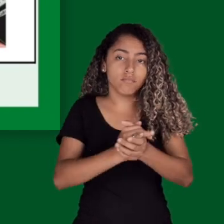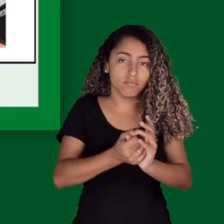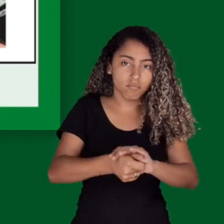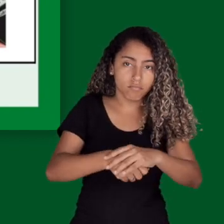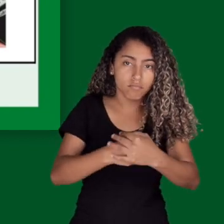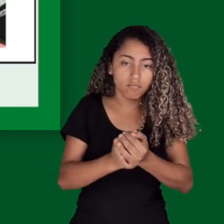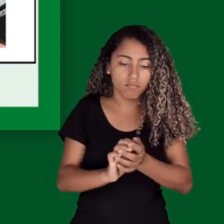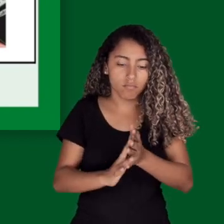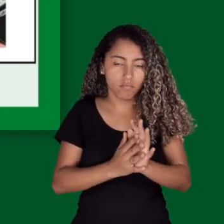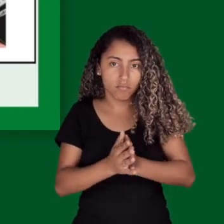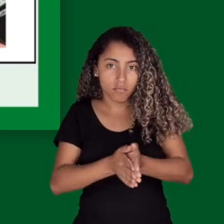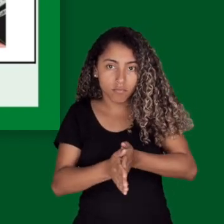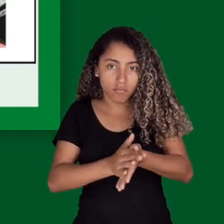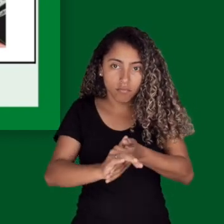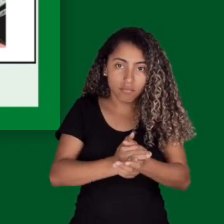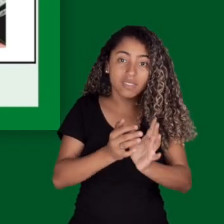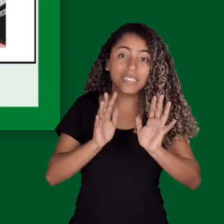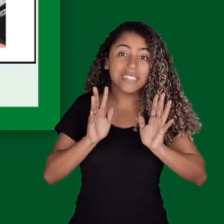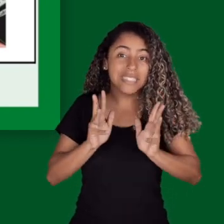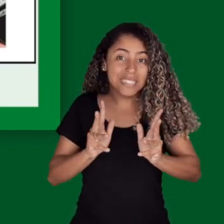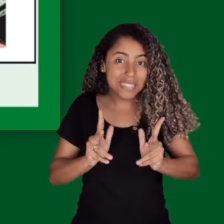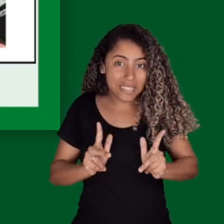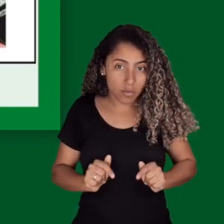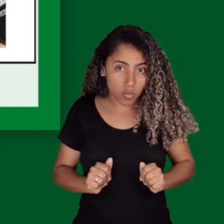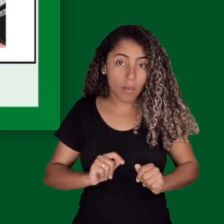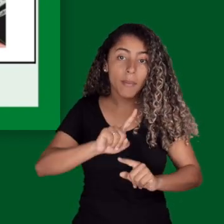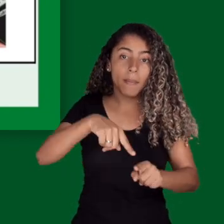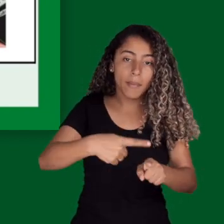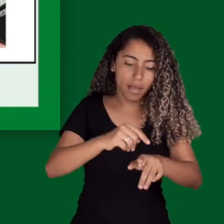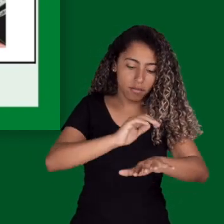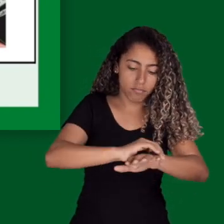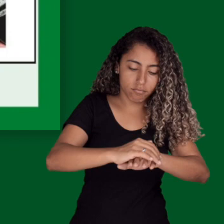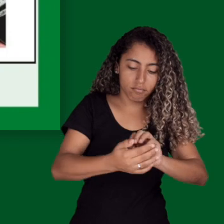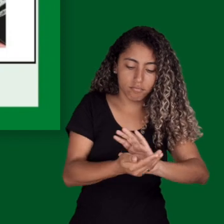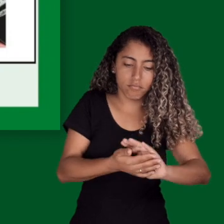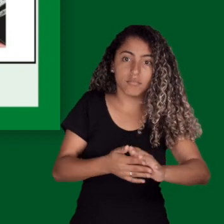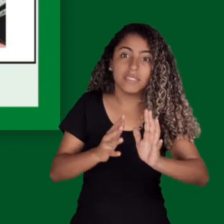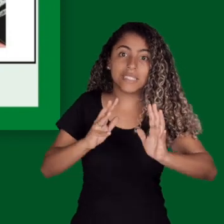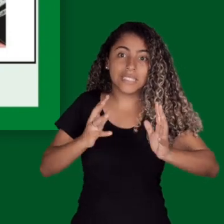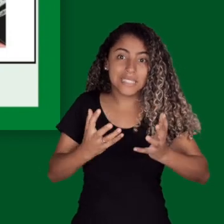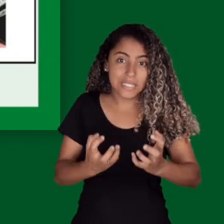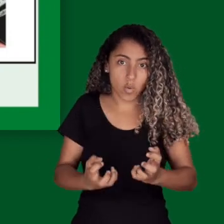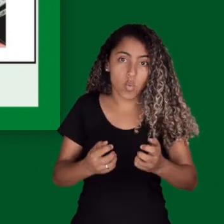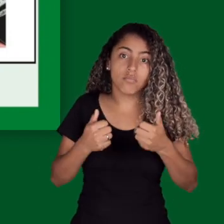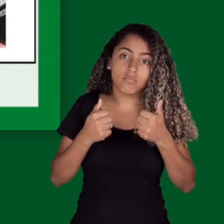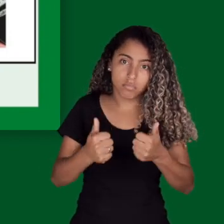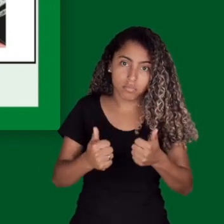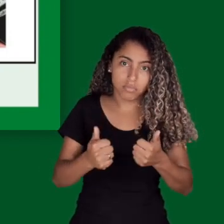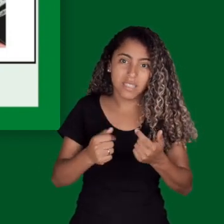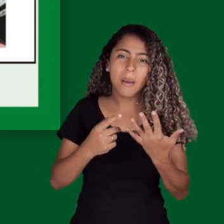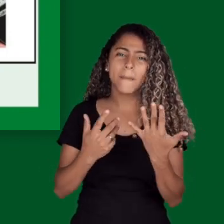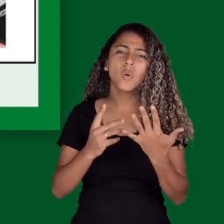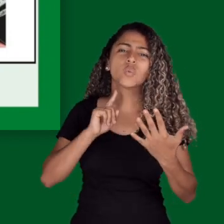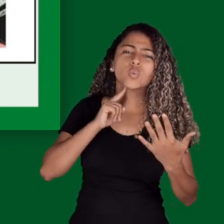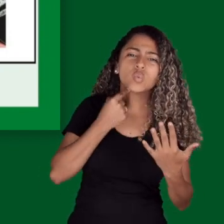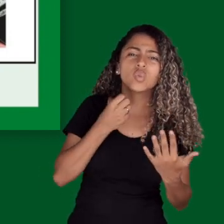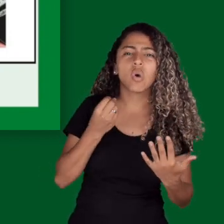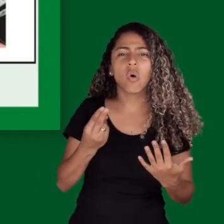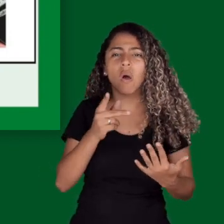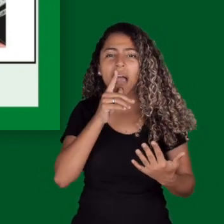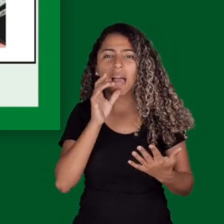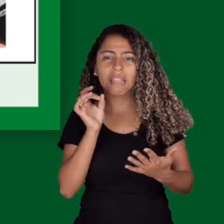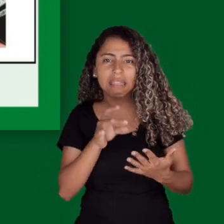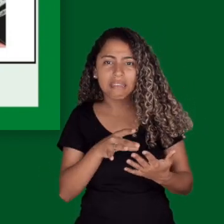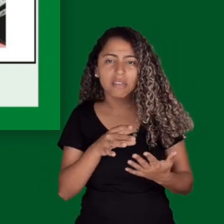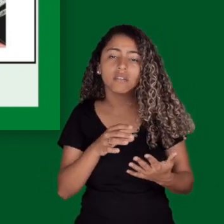e secar as mãos antes das aferições. Então, a mão suja e a mão molhada, elas alteram o resultado do exame. Então, o